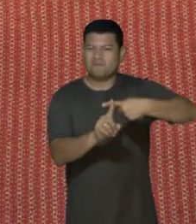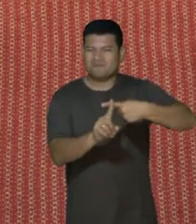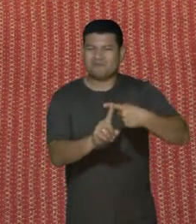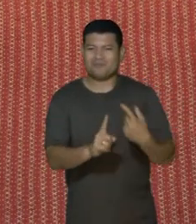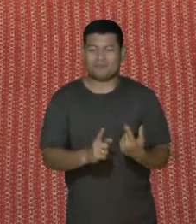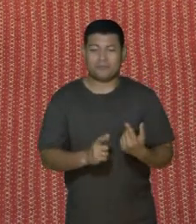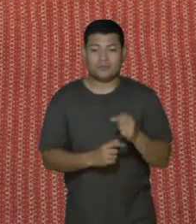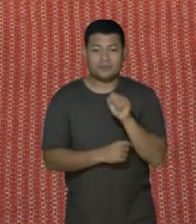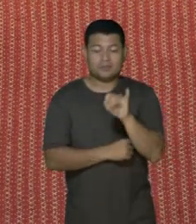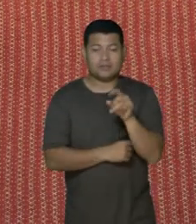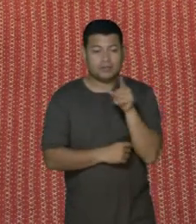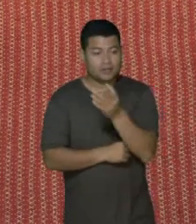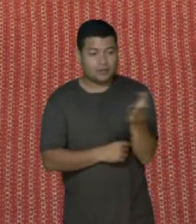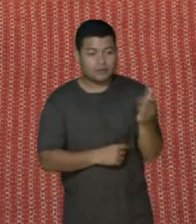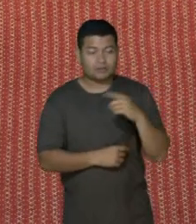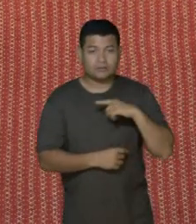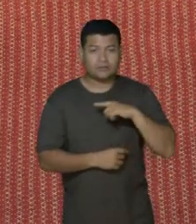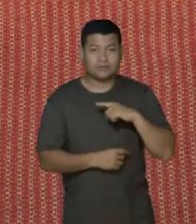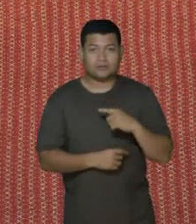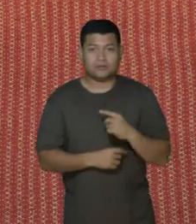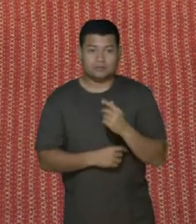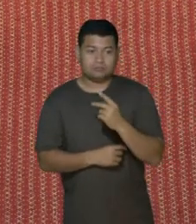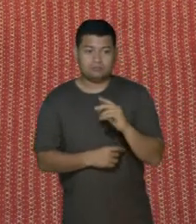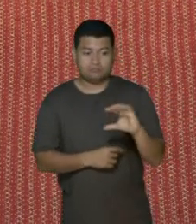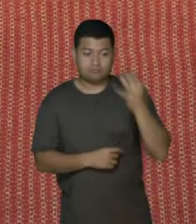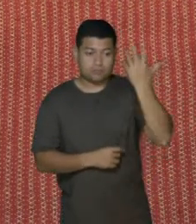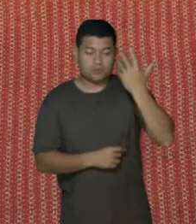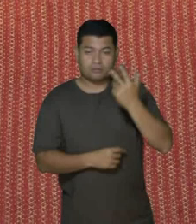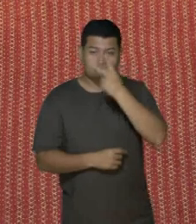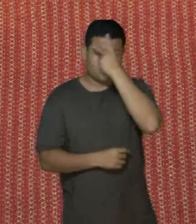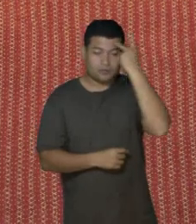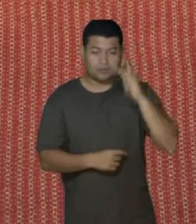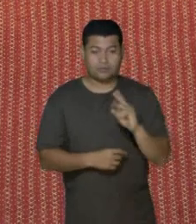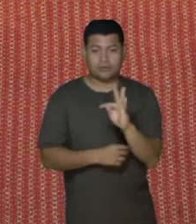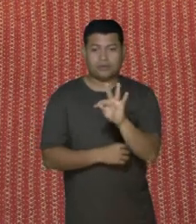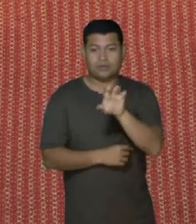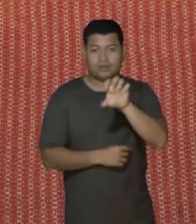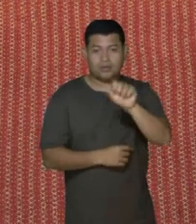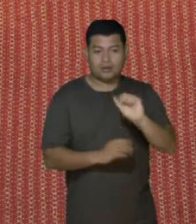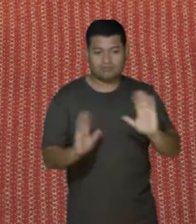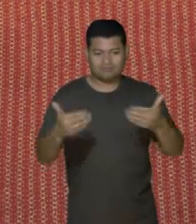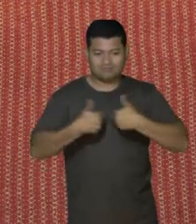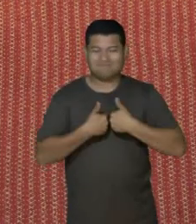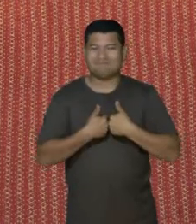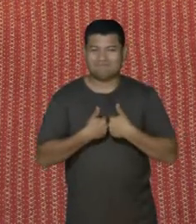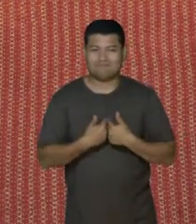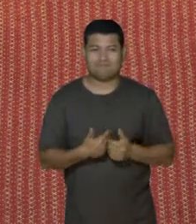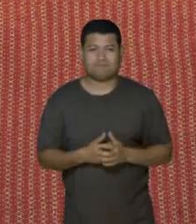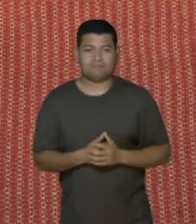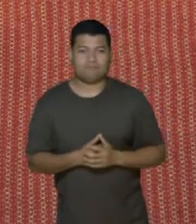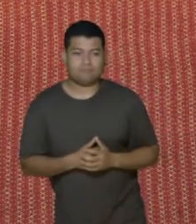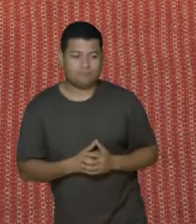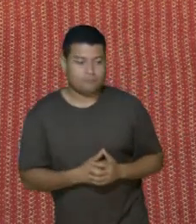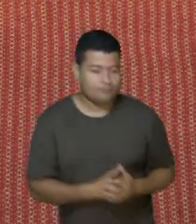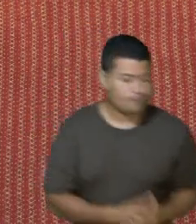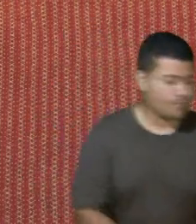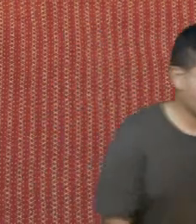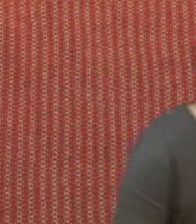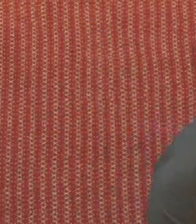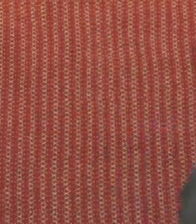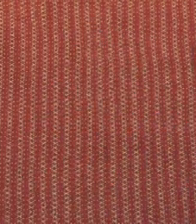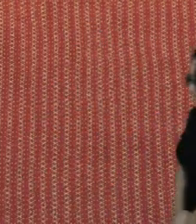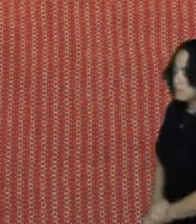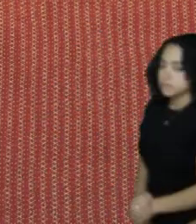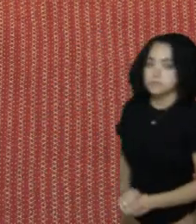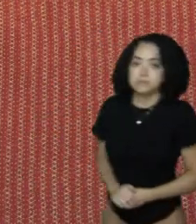tivessem, nas suas famílias, um caso de autismo grau 3. Por isso, eu gostaria que os deputados e deputadas